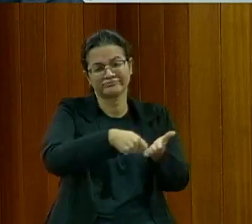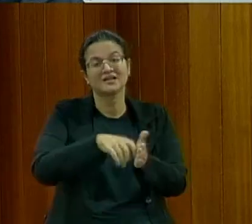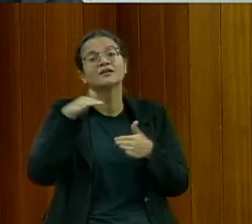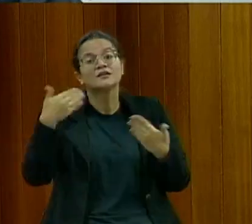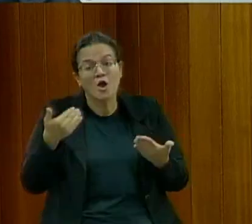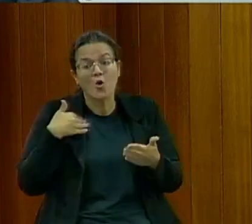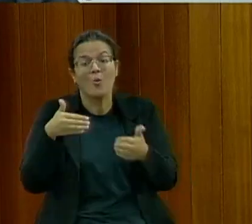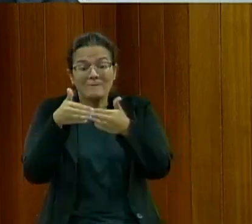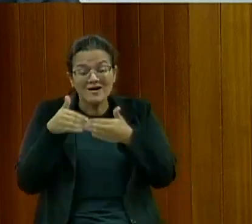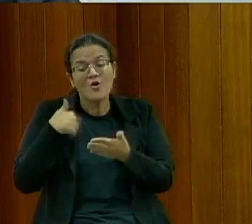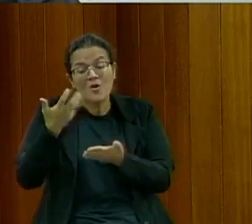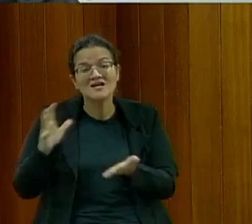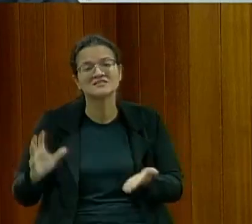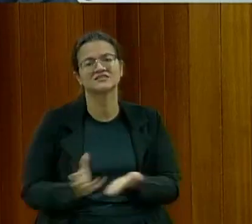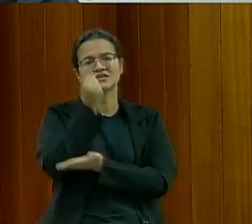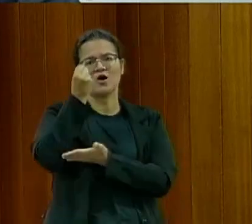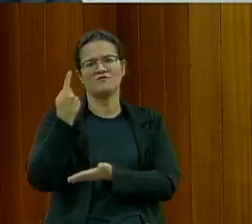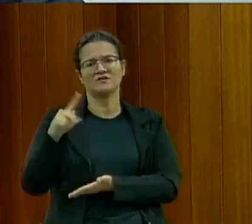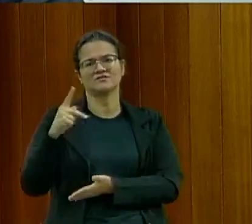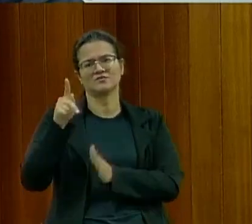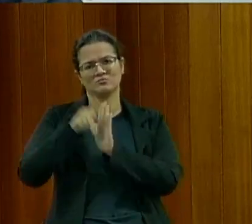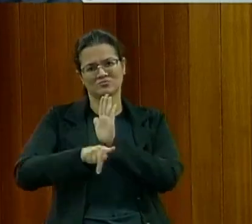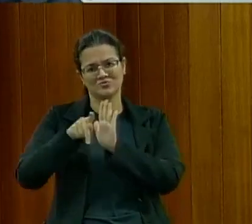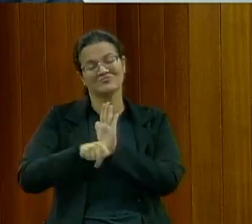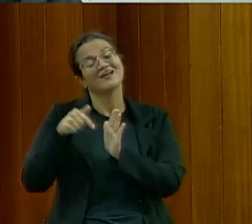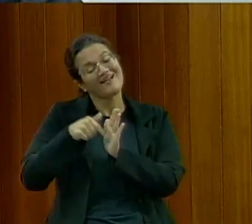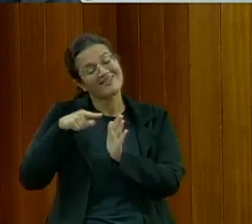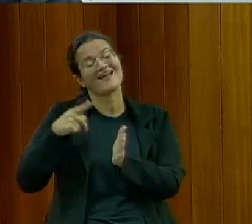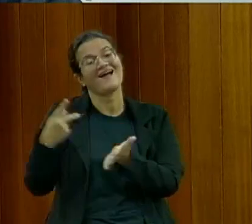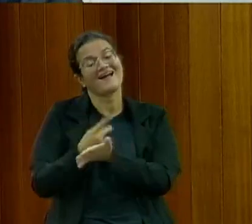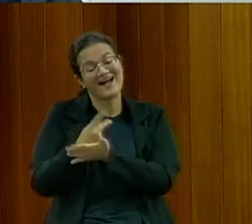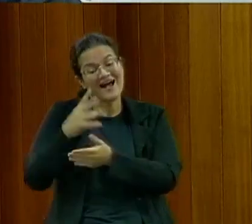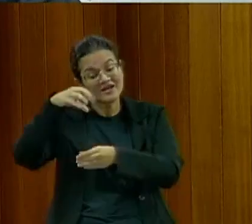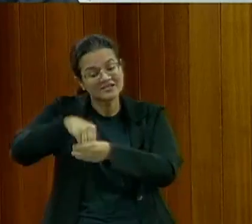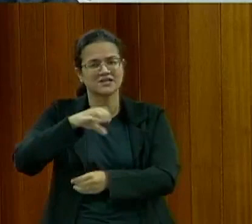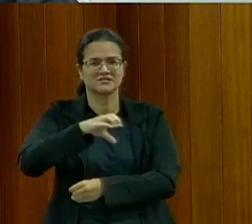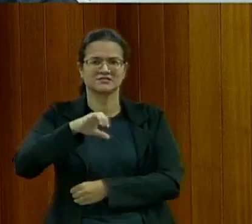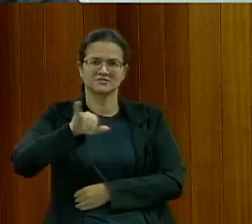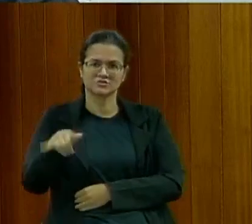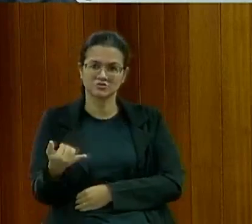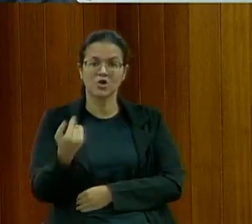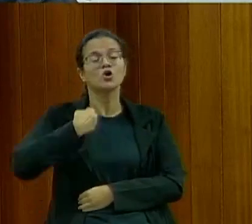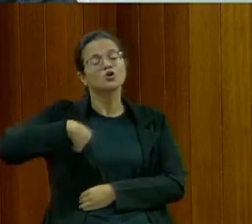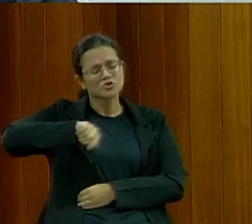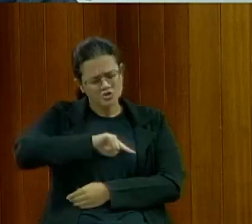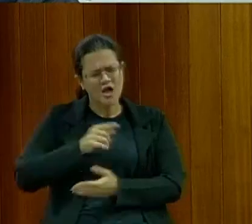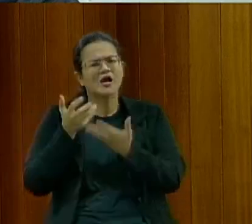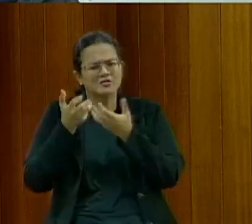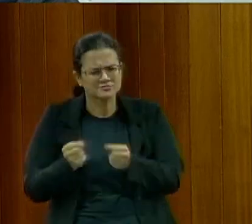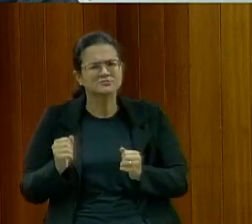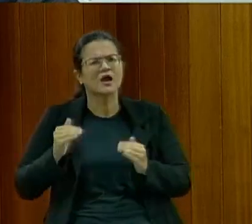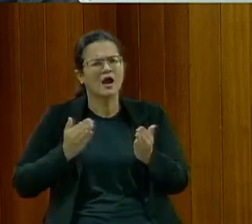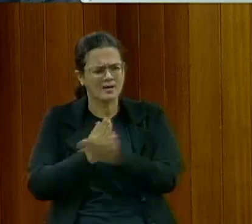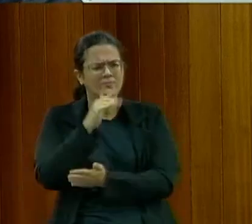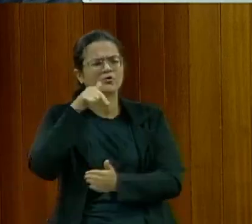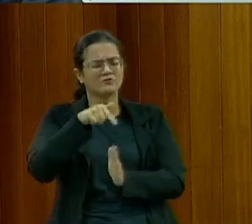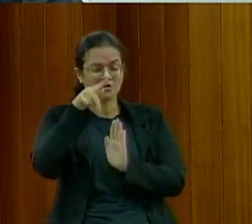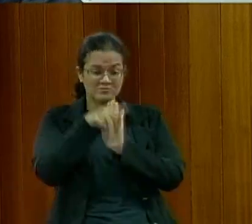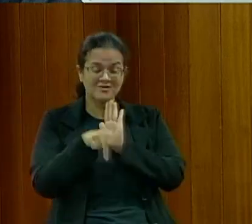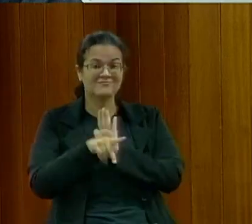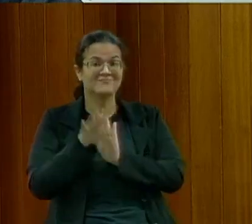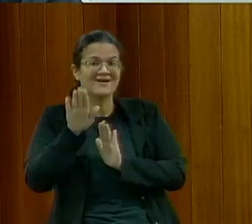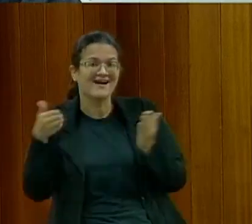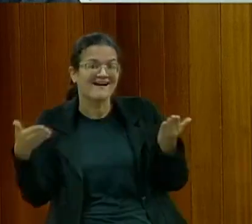projeto que está errado dentro da CCJ. Então nós somos a favor do projeto. Agora, vereador Clécio, o senhor tem